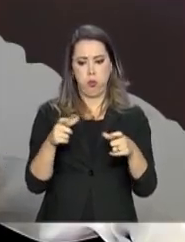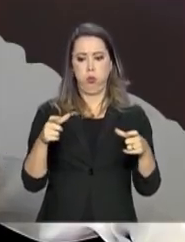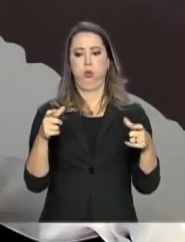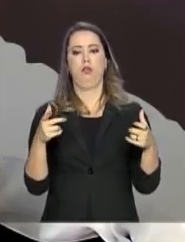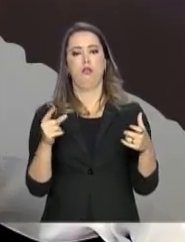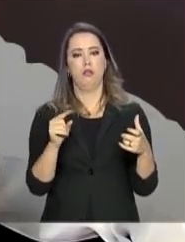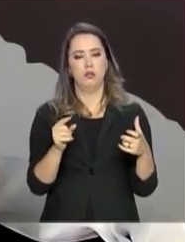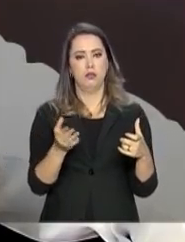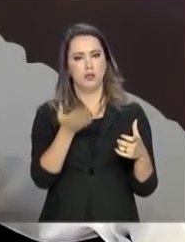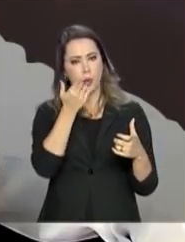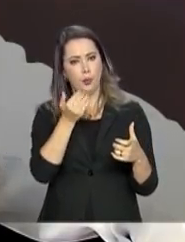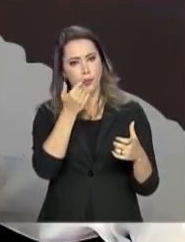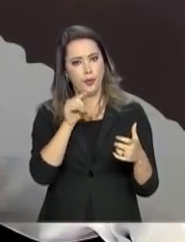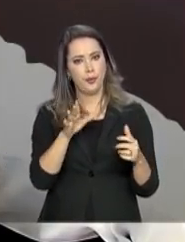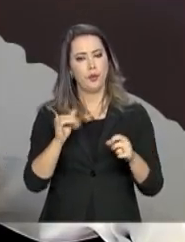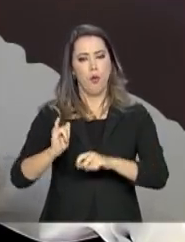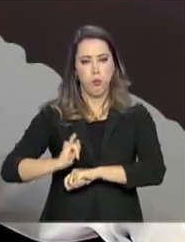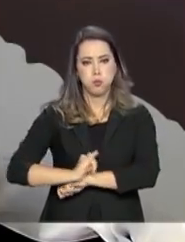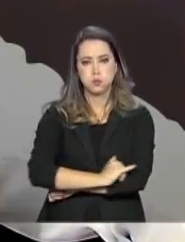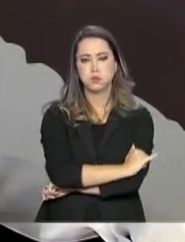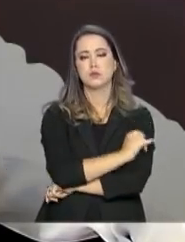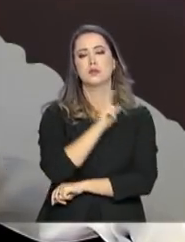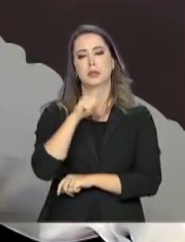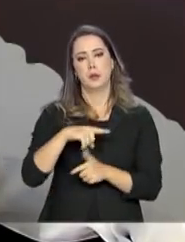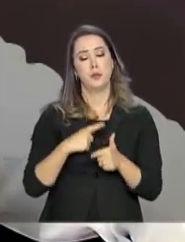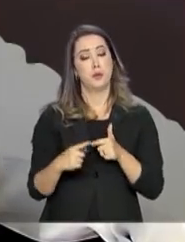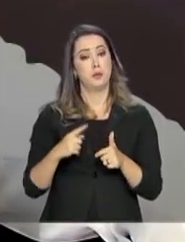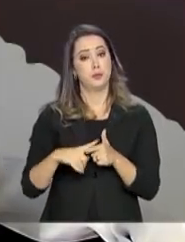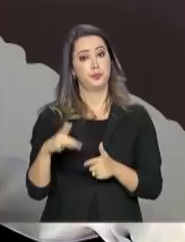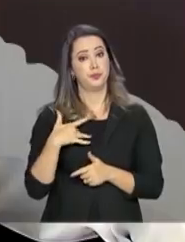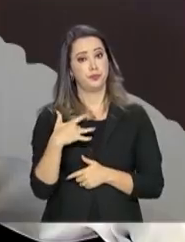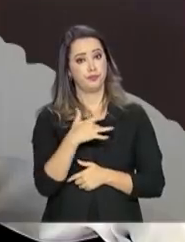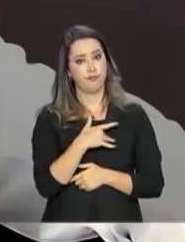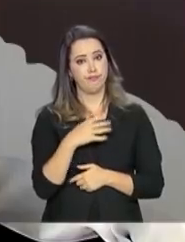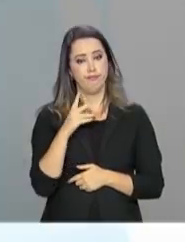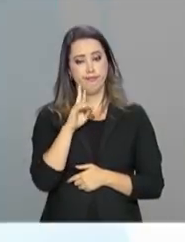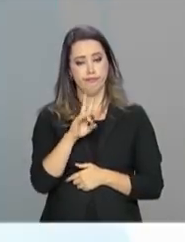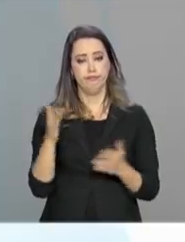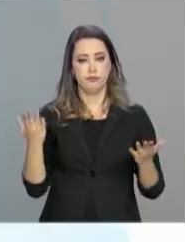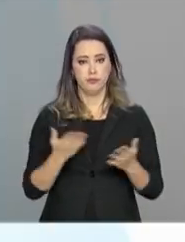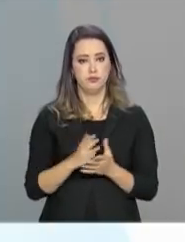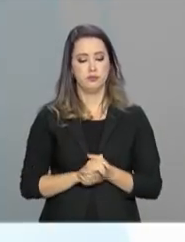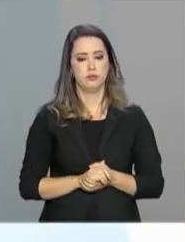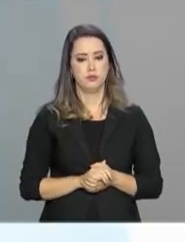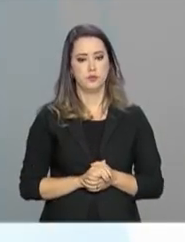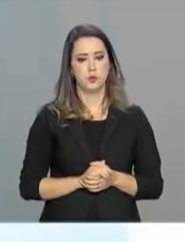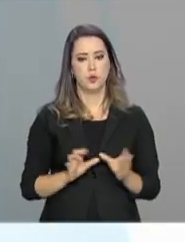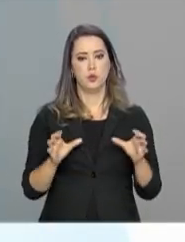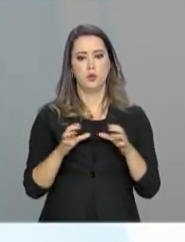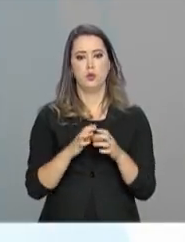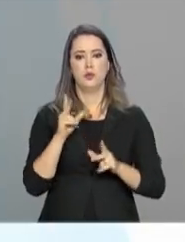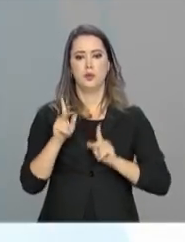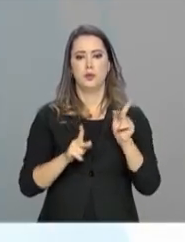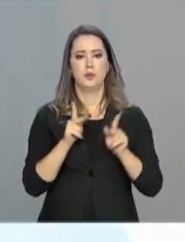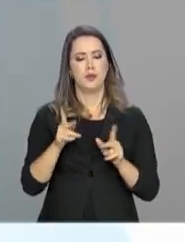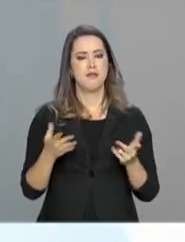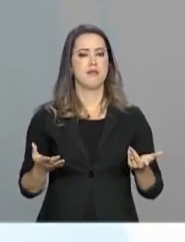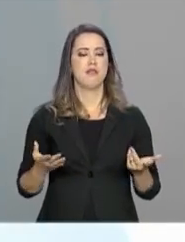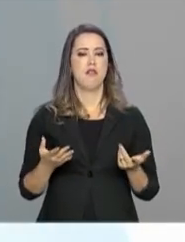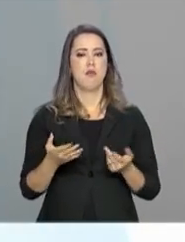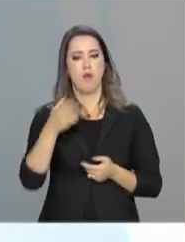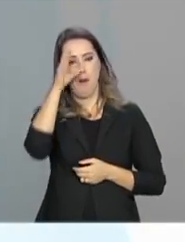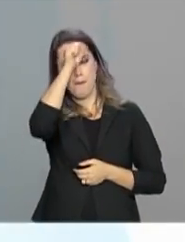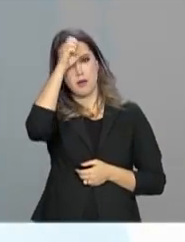o que torna a obesidade esse problema de saúde pública que nós vemos hoje a maioria da população aprendi a comer muito errado desde